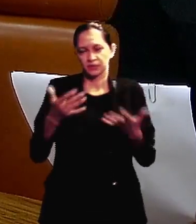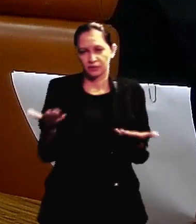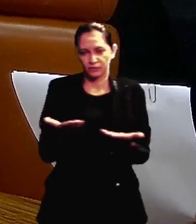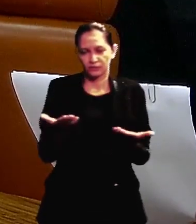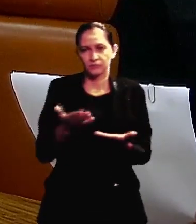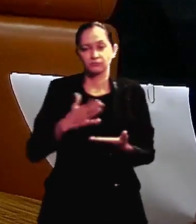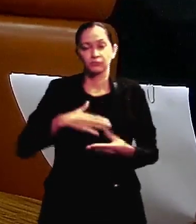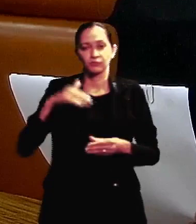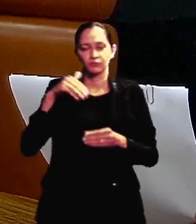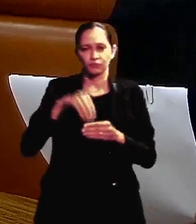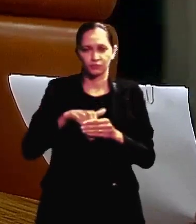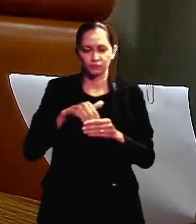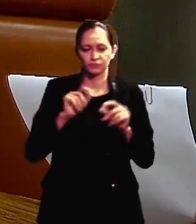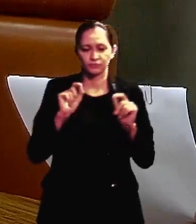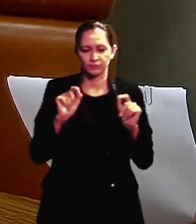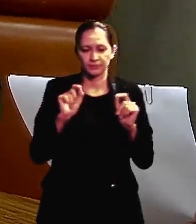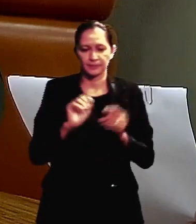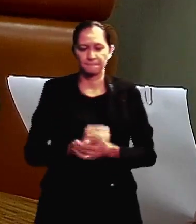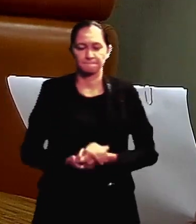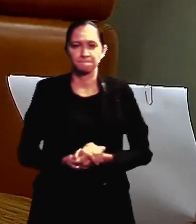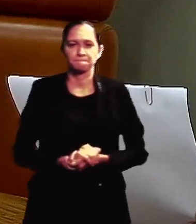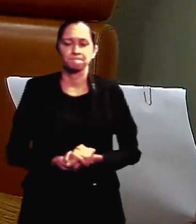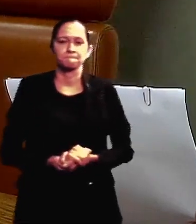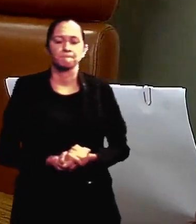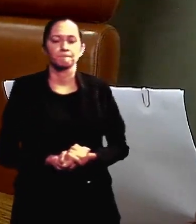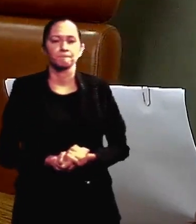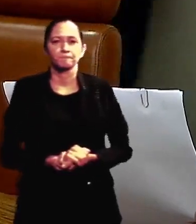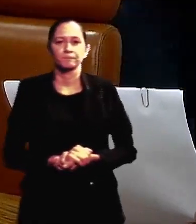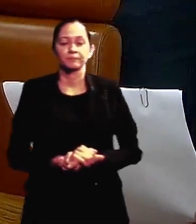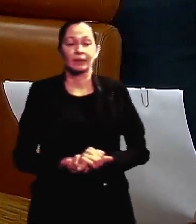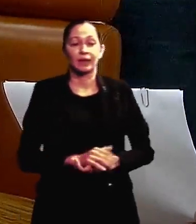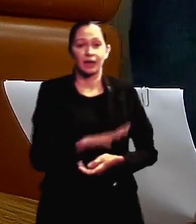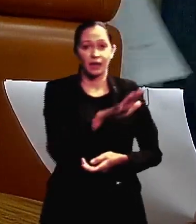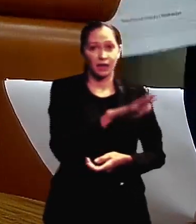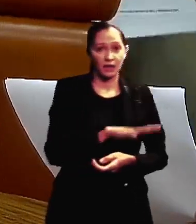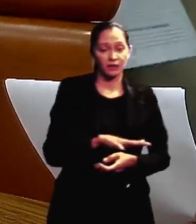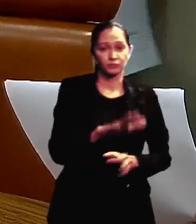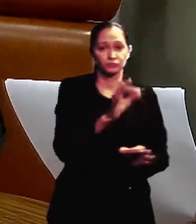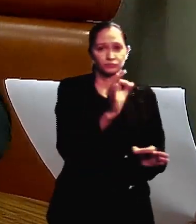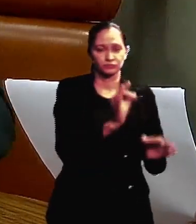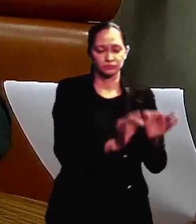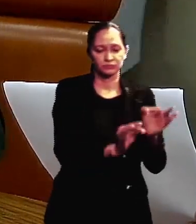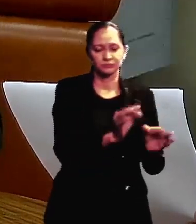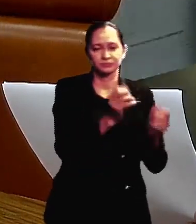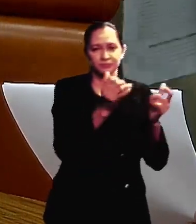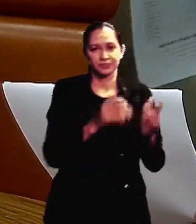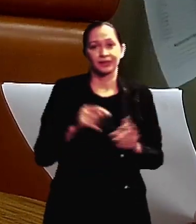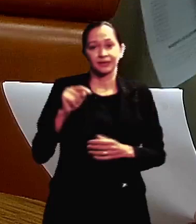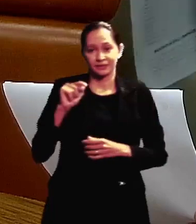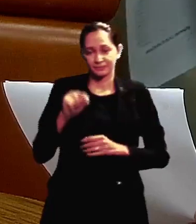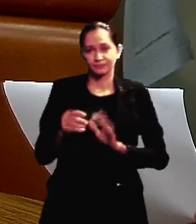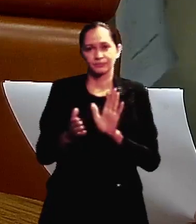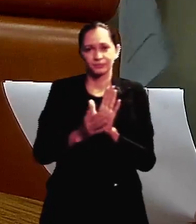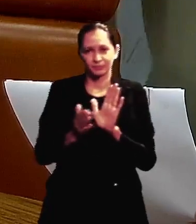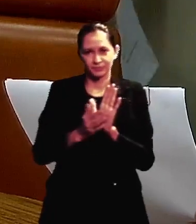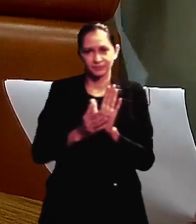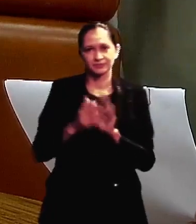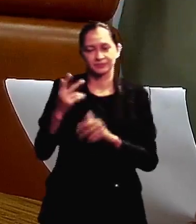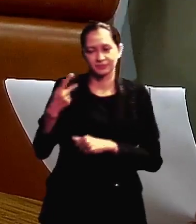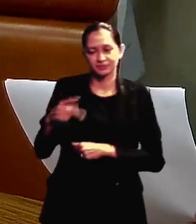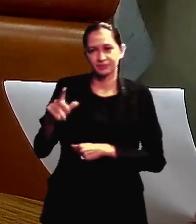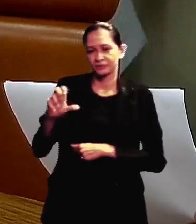voto em separado, que é o seguinte, no nosso entendimento e todo o ordenamento jurídico, essa proposta da vereadora